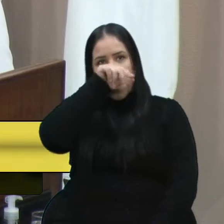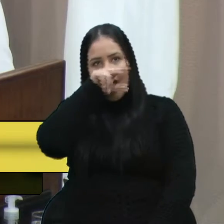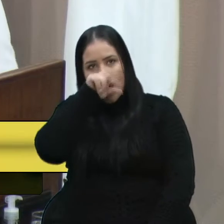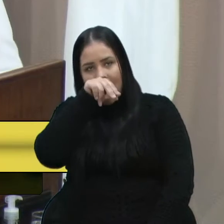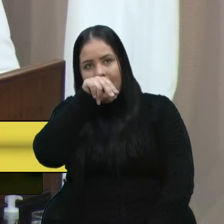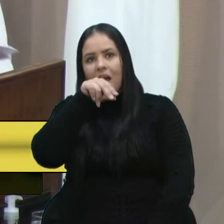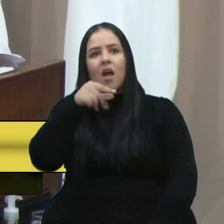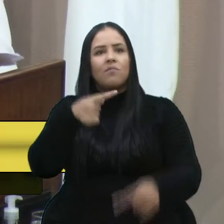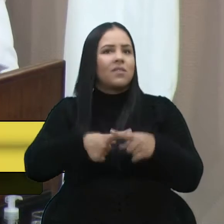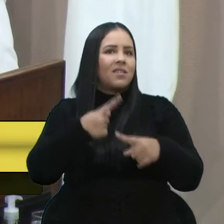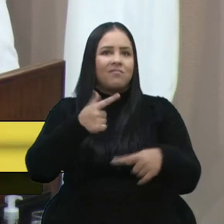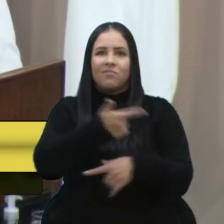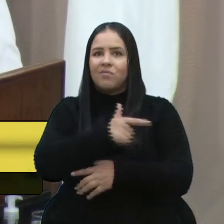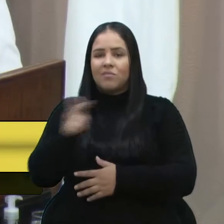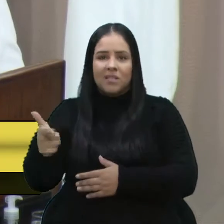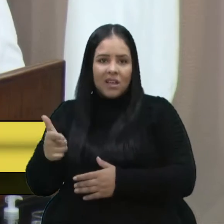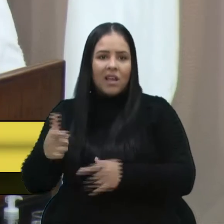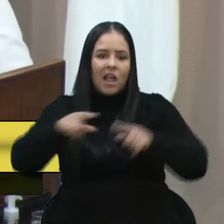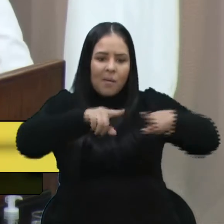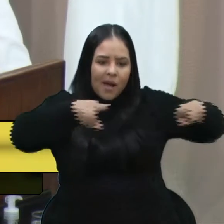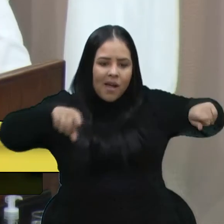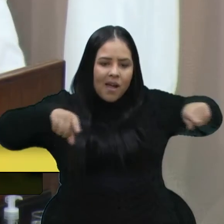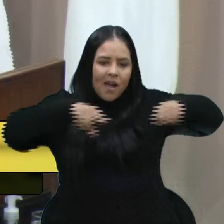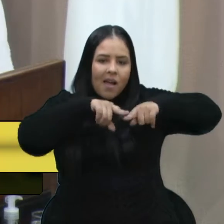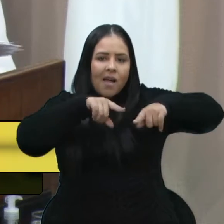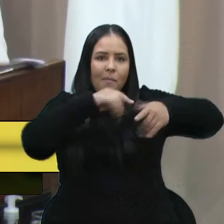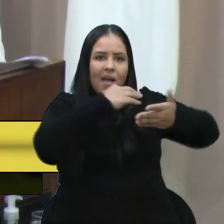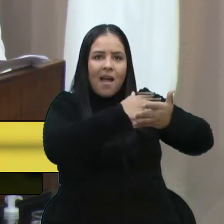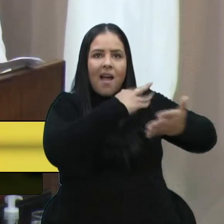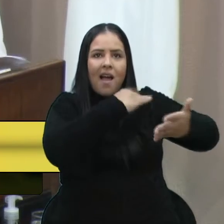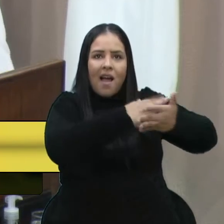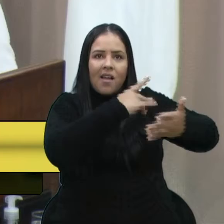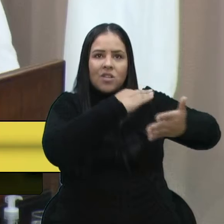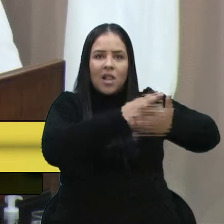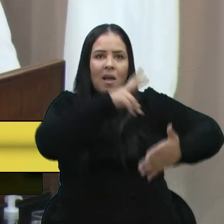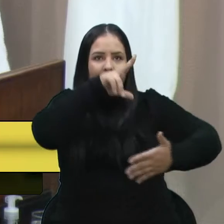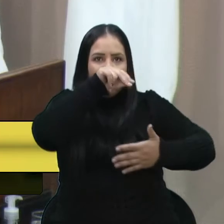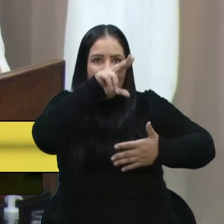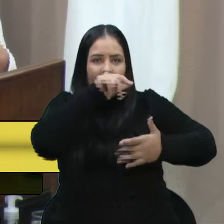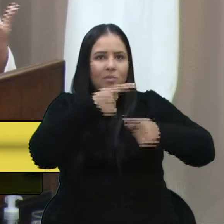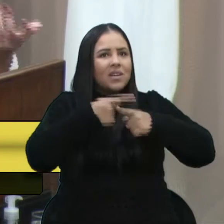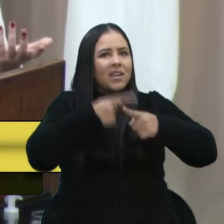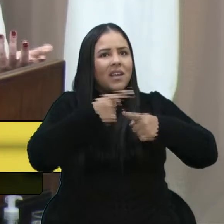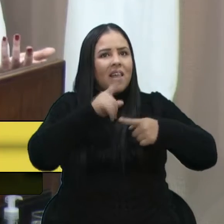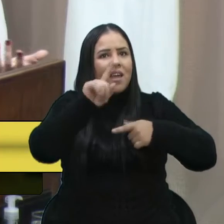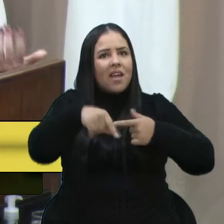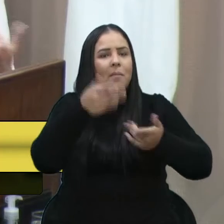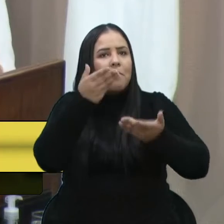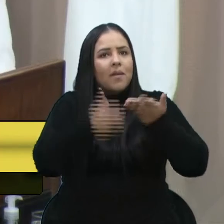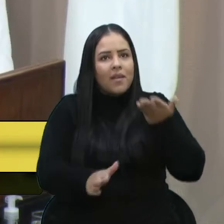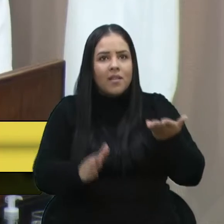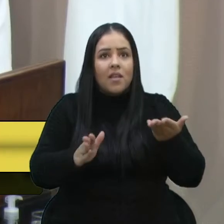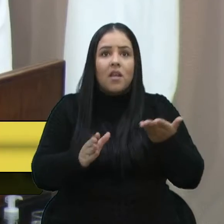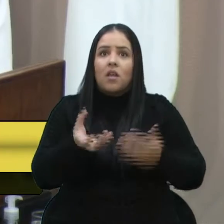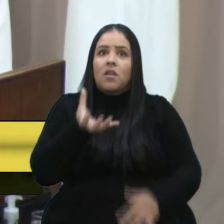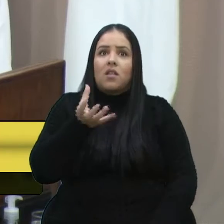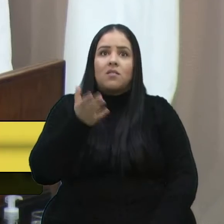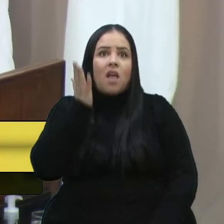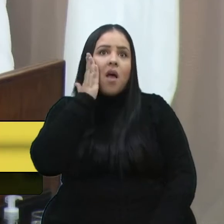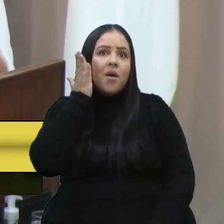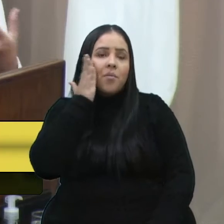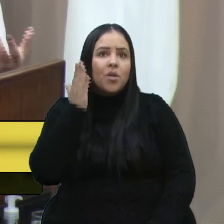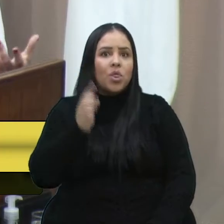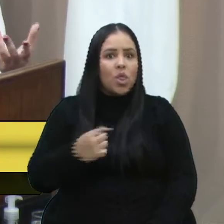tem muita lógica, não tem sentido, porque seria um desperdício. Eu quero saber aqui, nós como